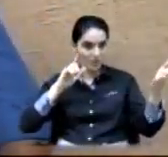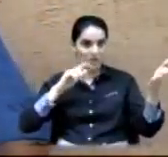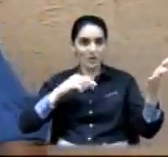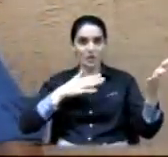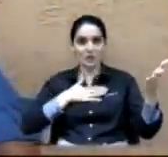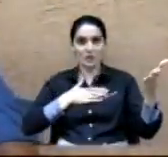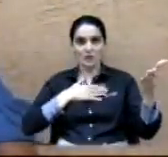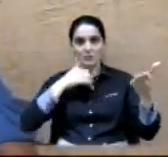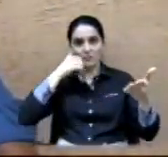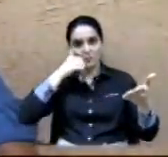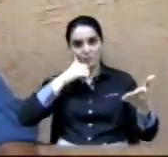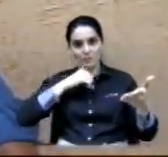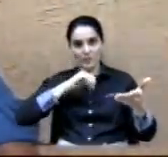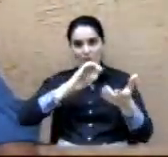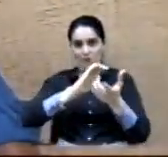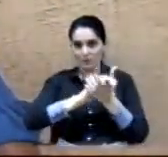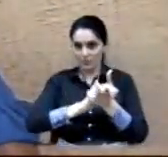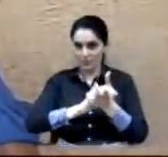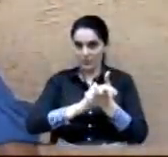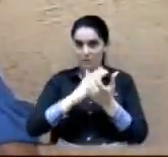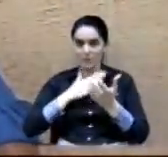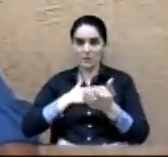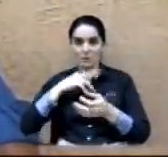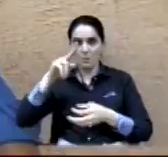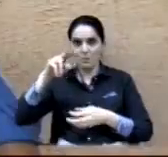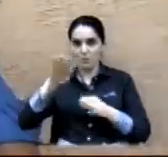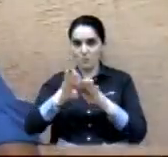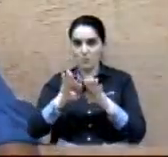irmão que mora lá também, e as famílias que moram ali,